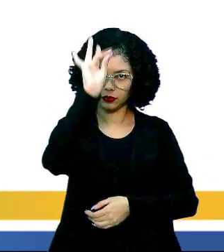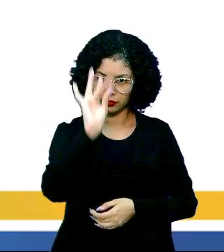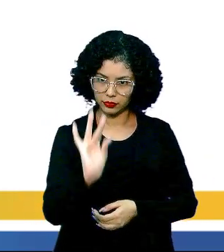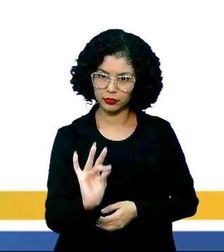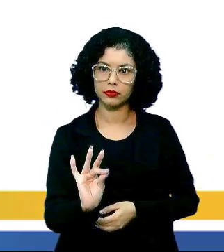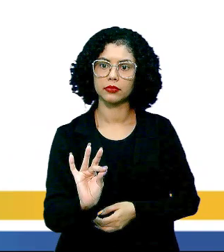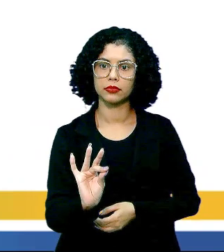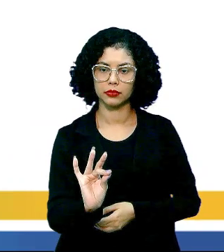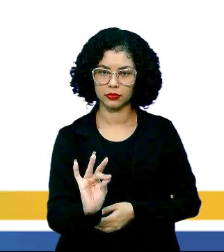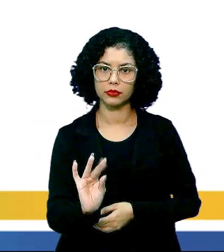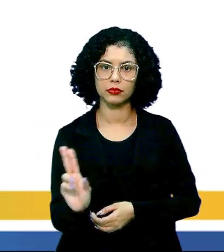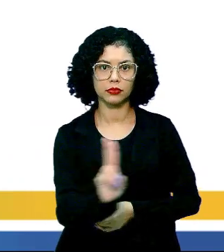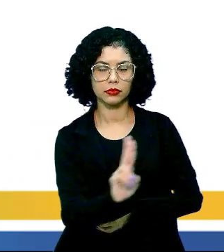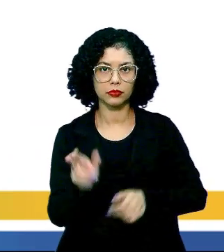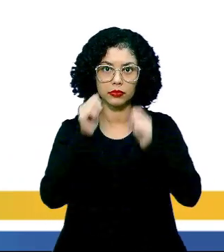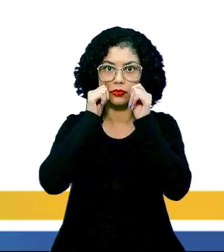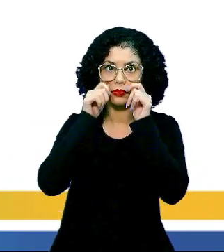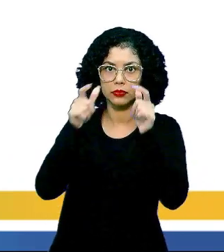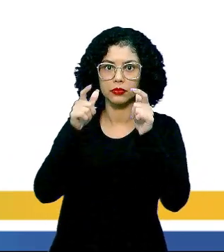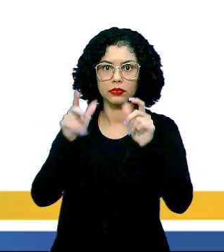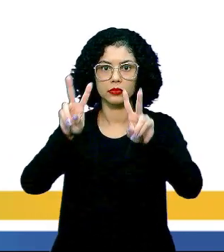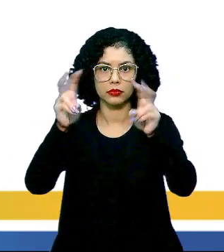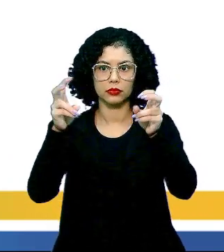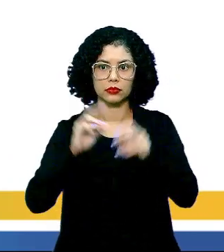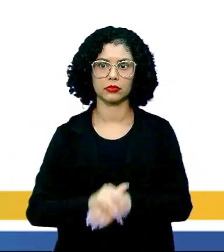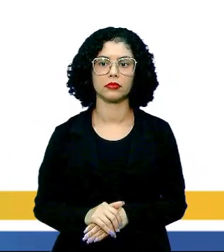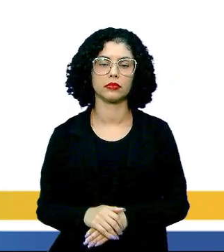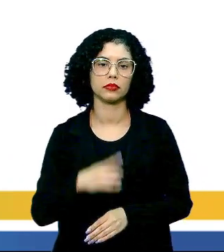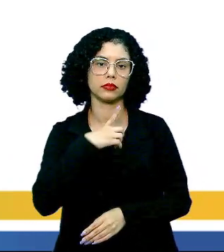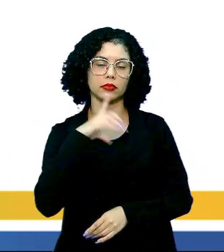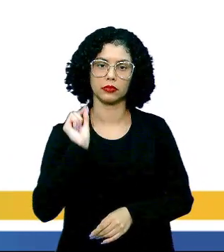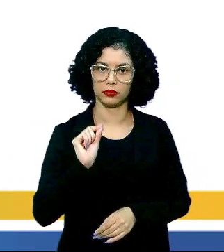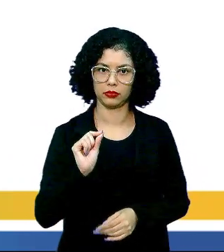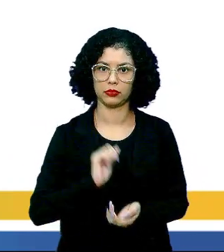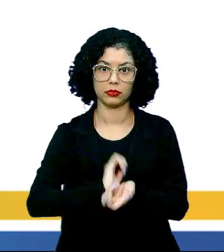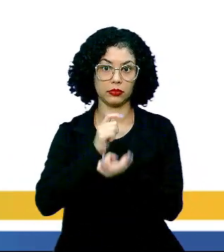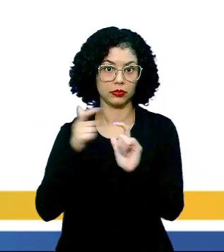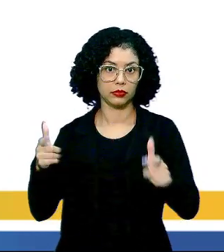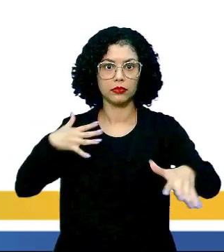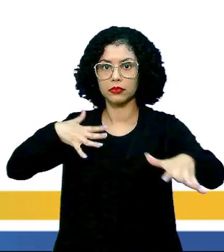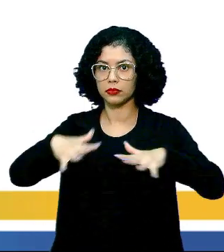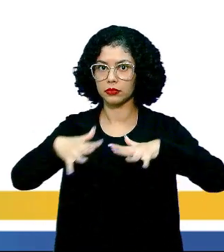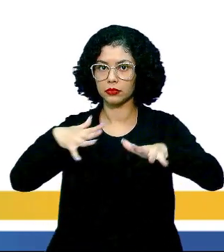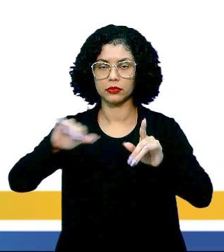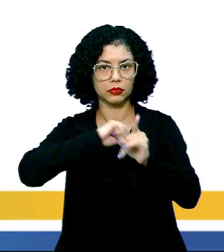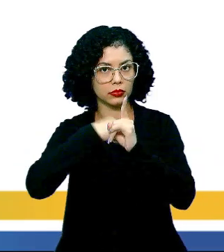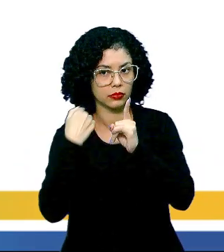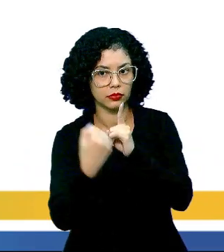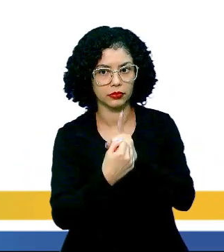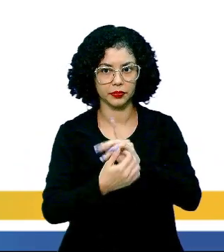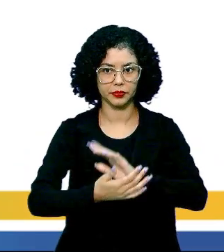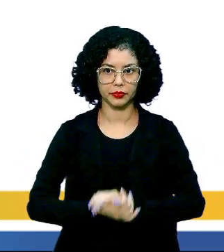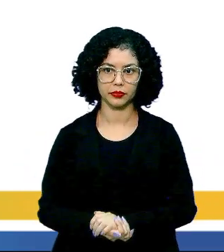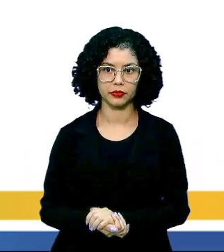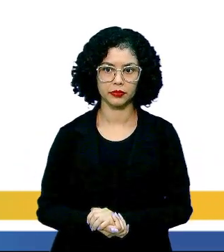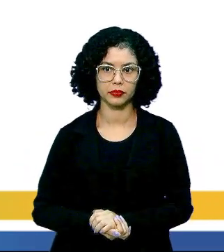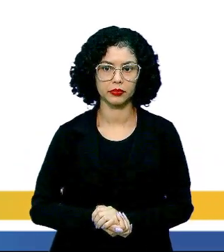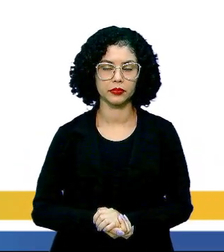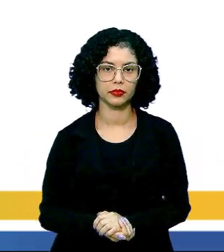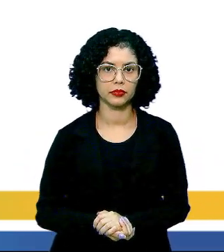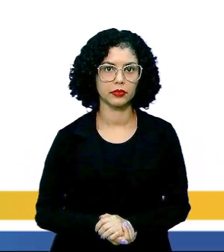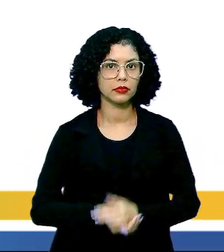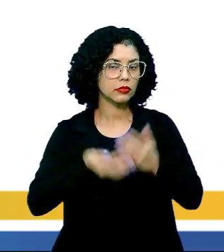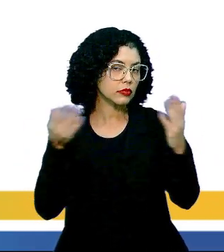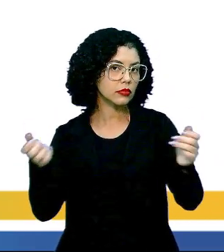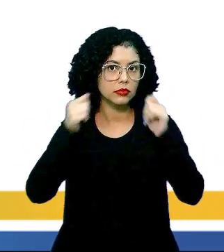destacado, né? Está sendo chamada a atenção para esse termo. E nós temos aí, bem grande, movimentos sociais,